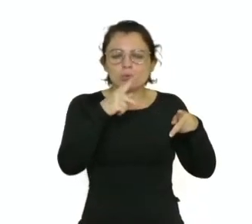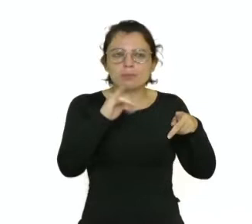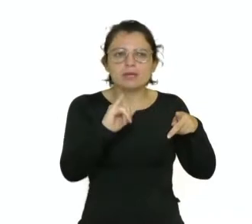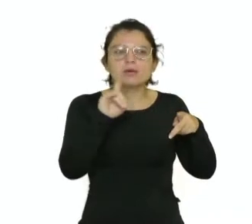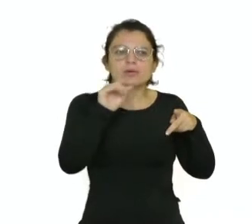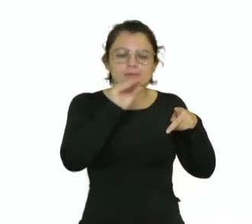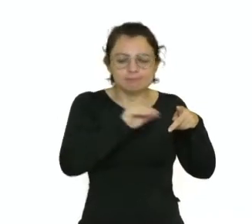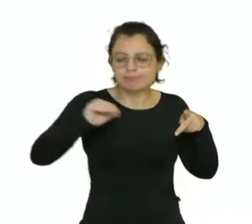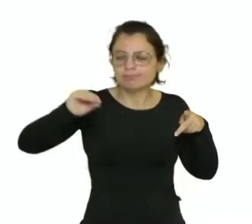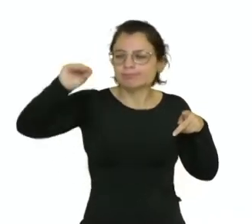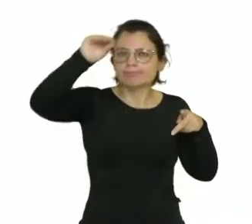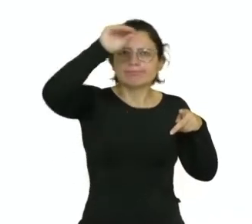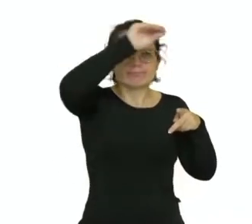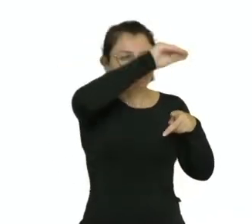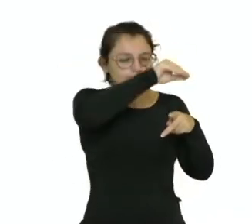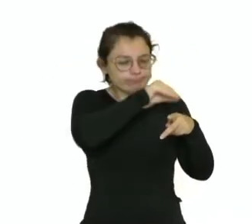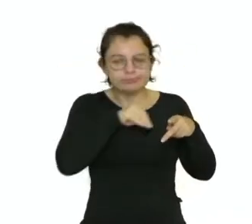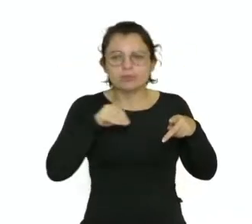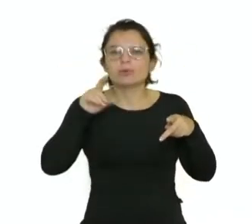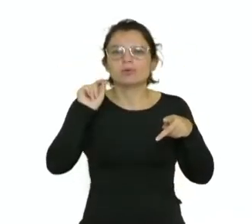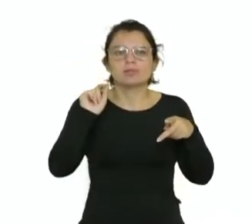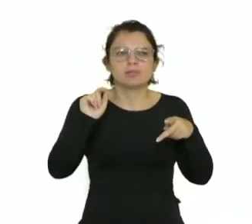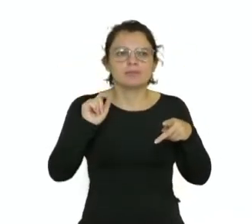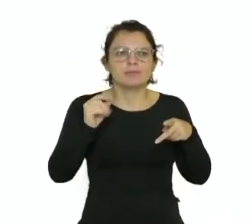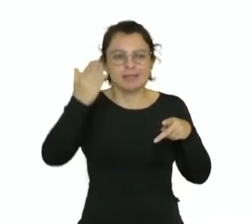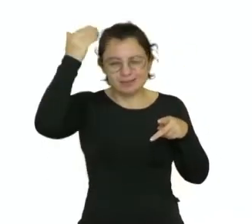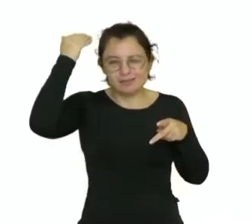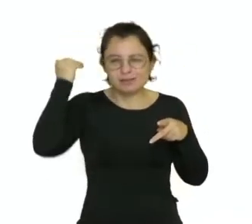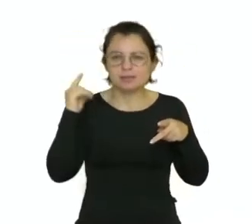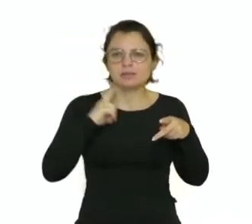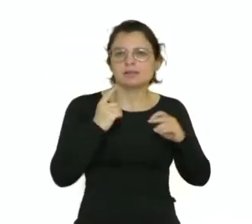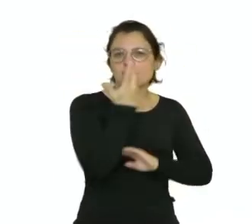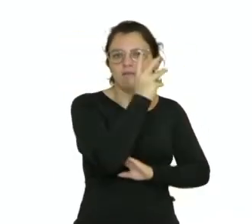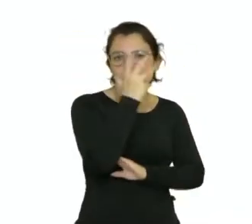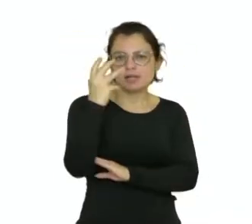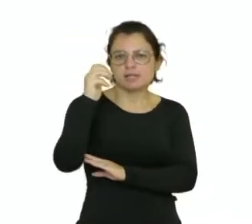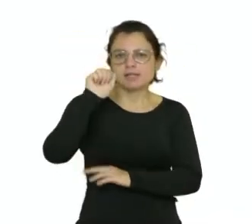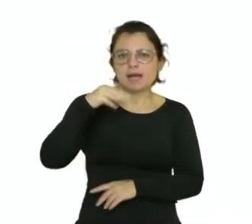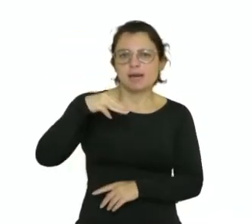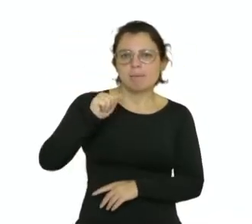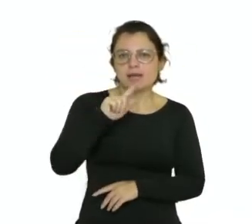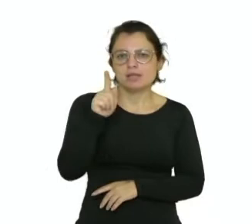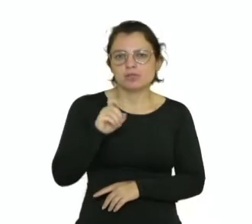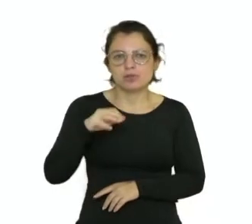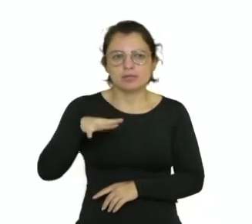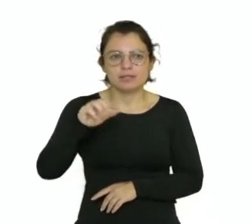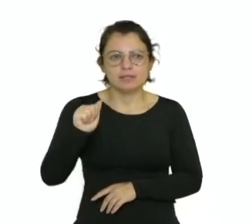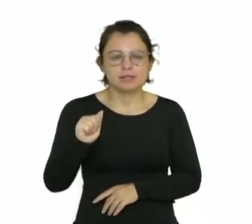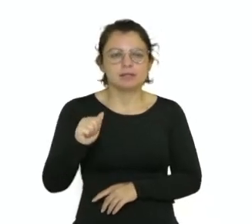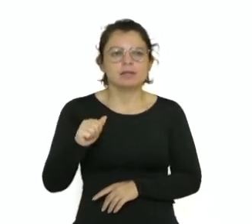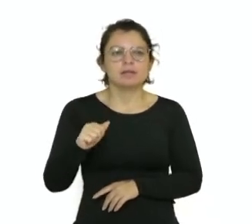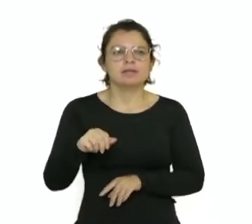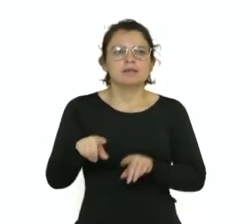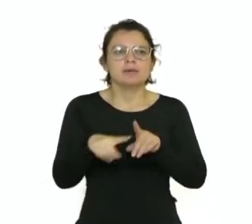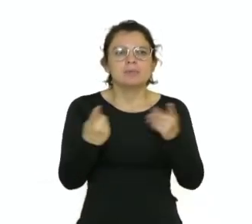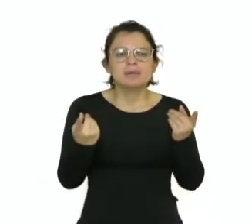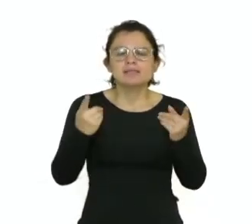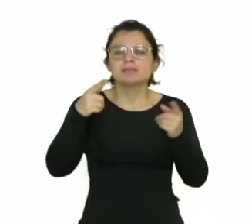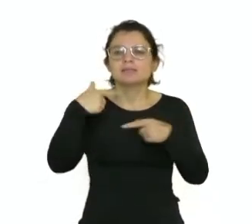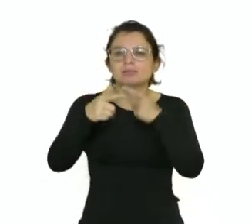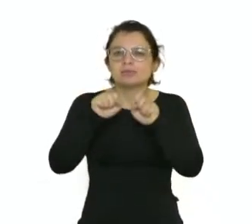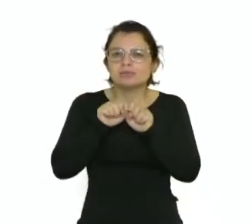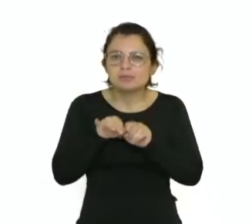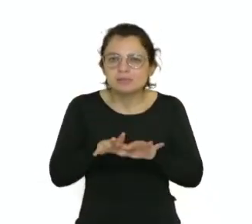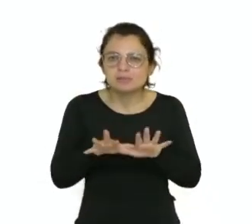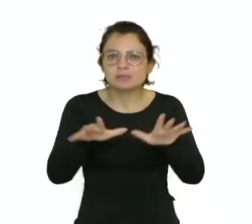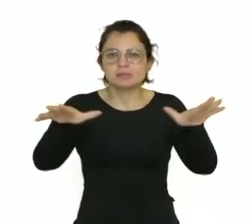a atual floresta amazônica. Por volta de 500 anos antes de Cristo, eles começaram a se expandir.